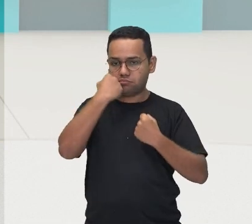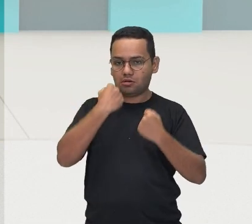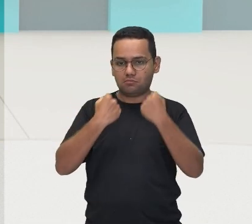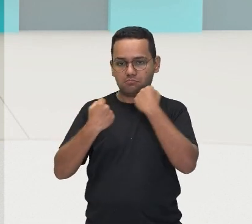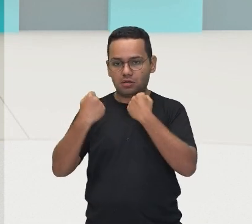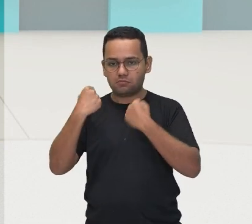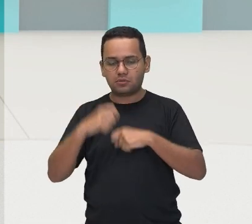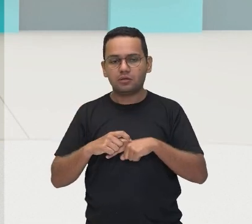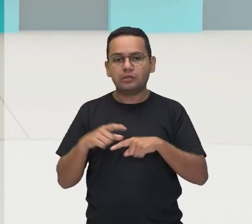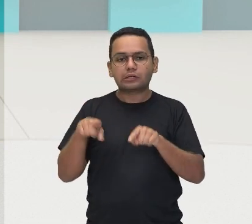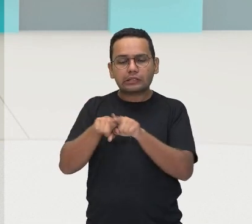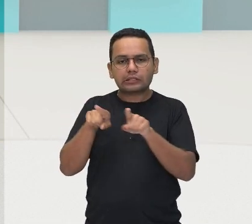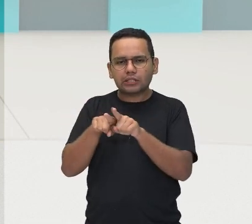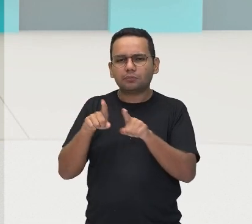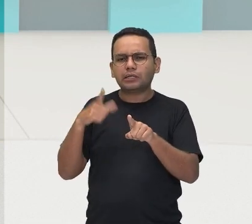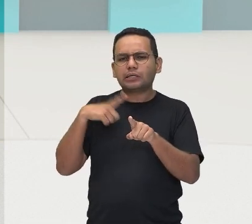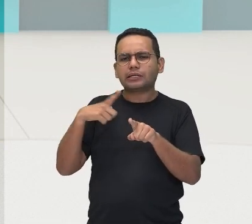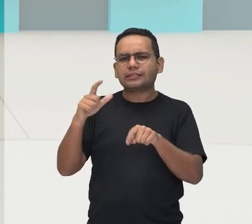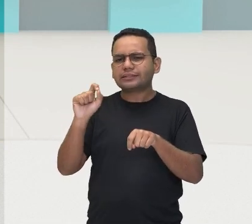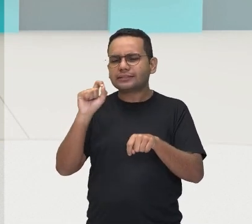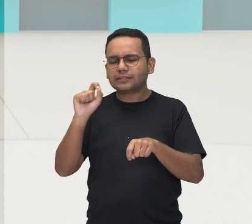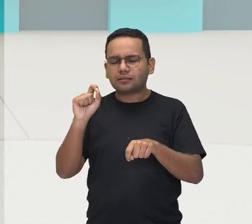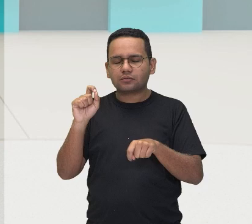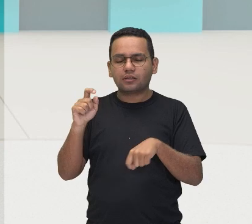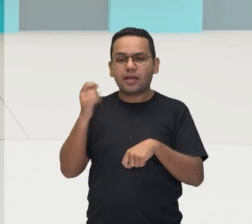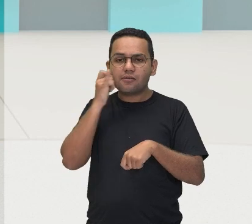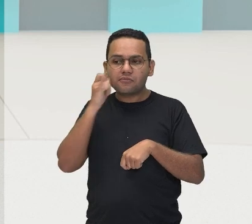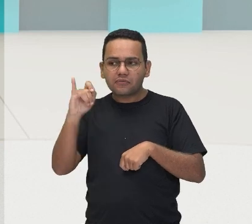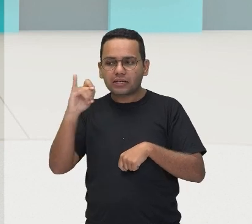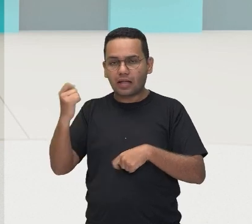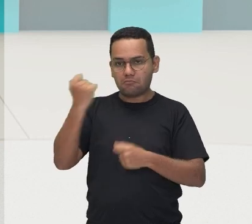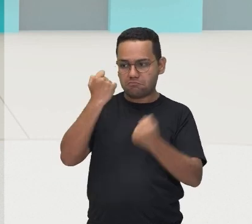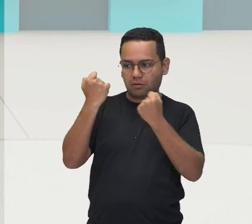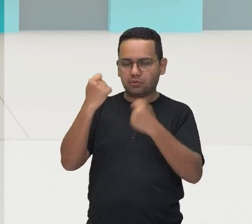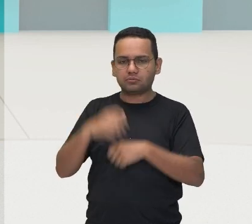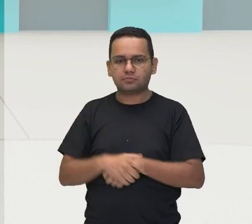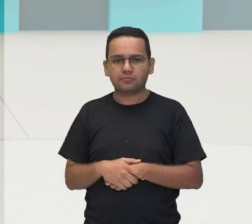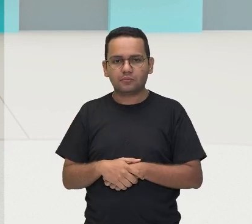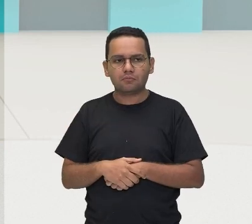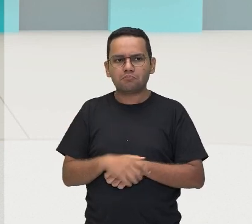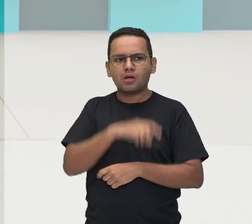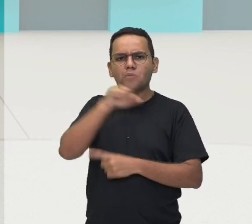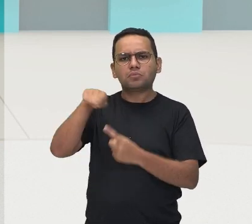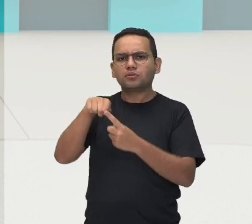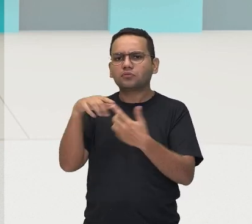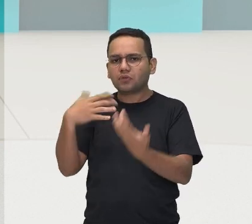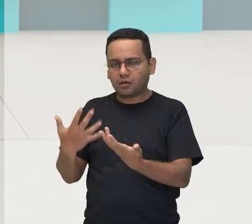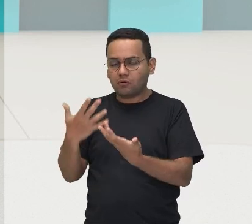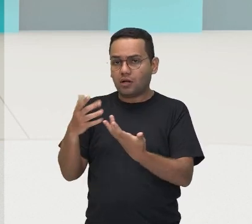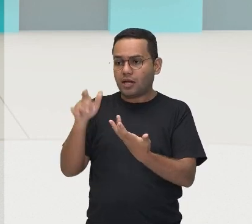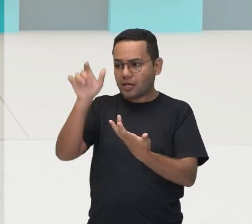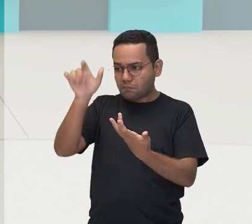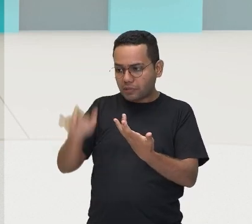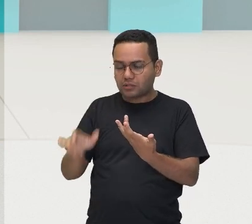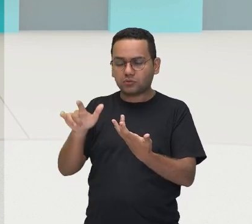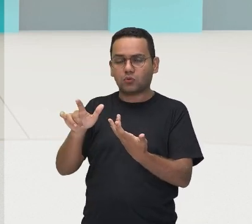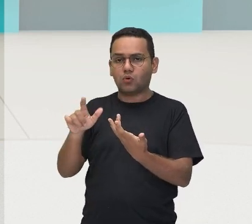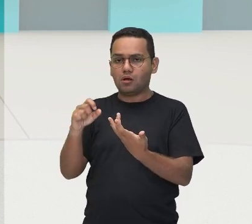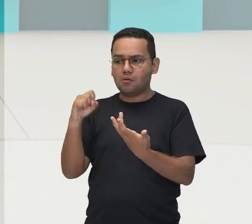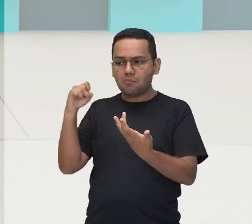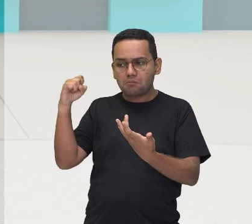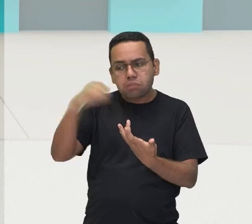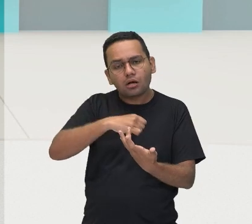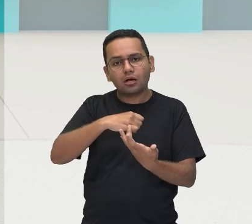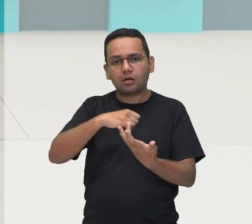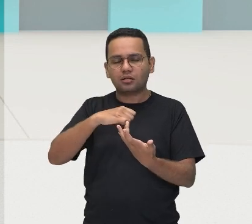ser atingido. E o objetivo principal é nocautear o adversário. Bem, existem outras lutas